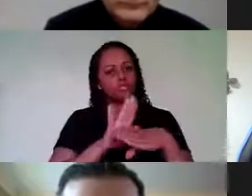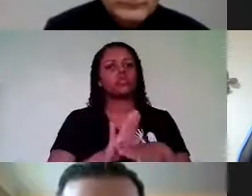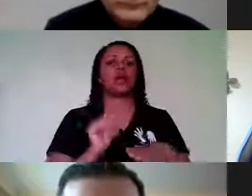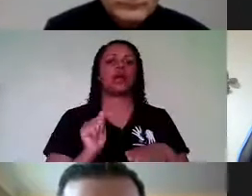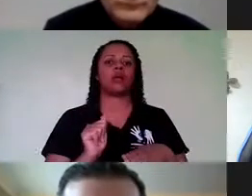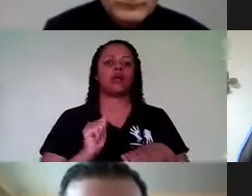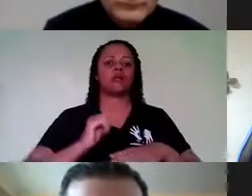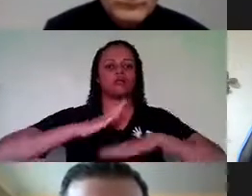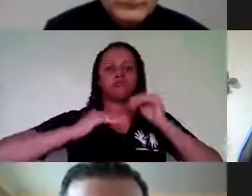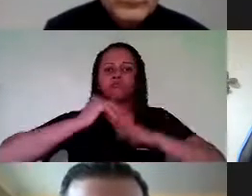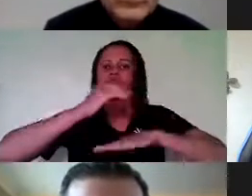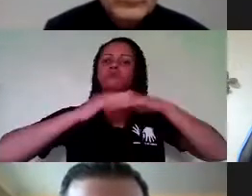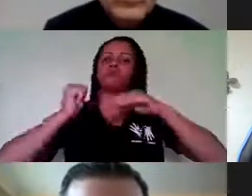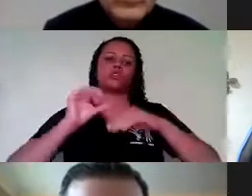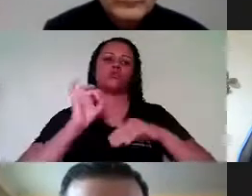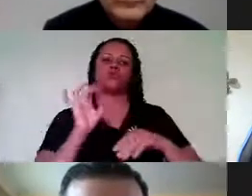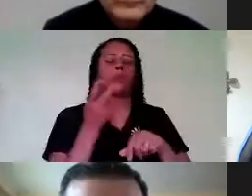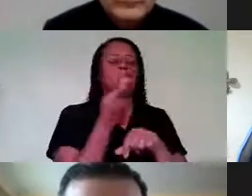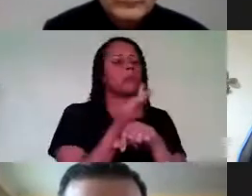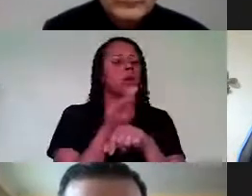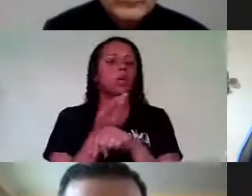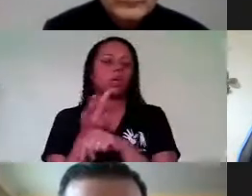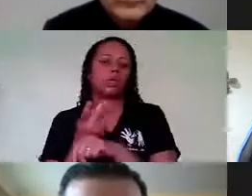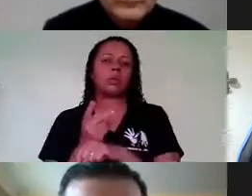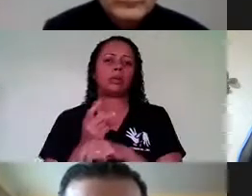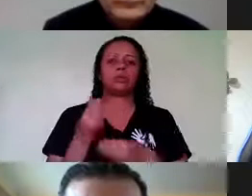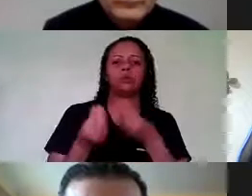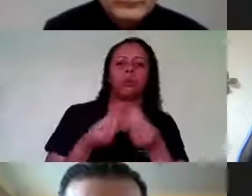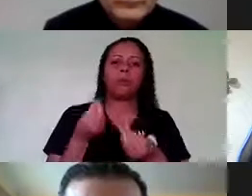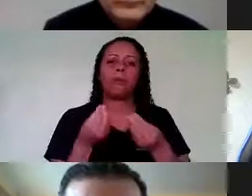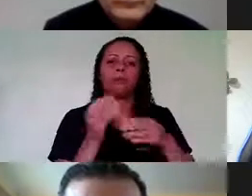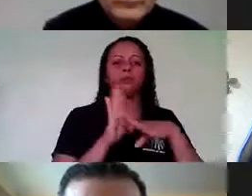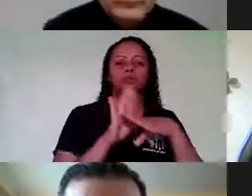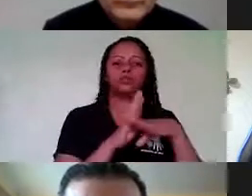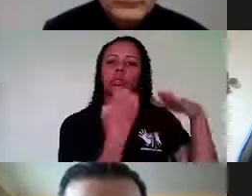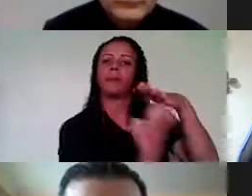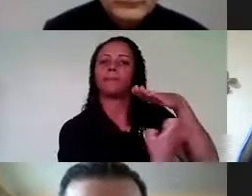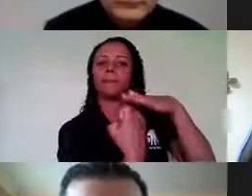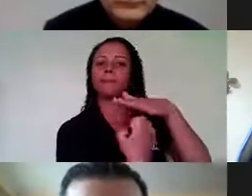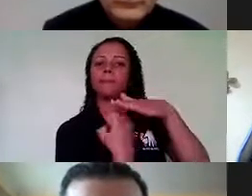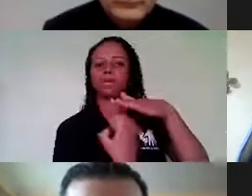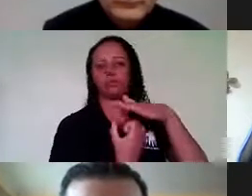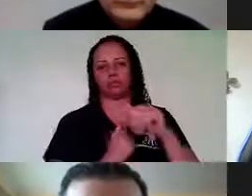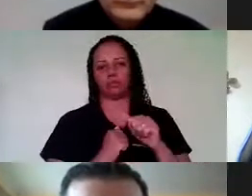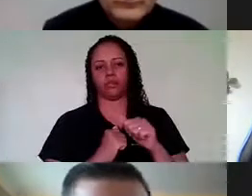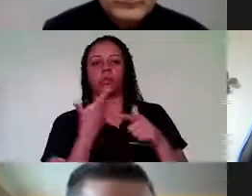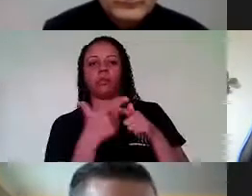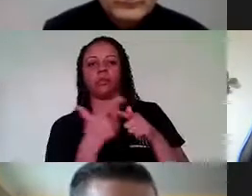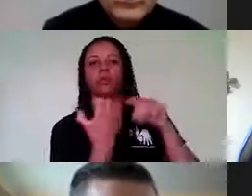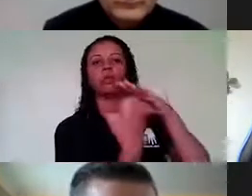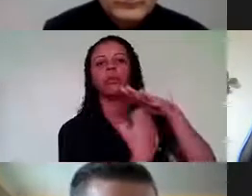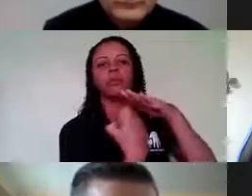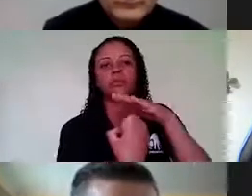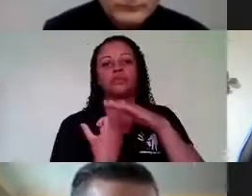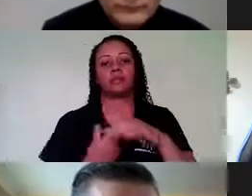ficar procurando vias de ajudar os empresários, resolver problema de empresário, tá? Então, não tem que legislar